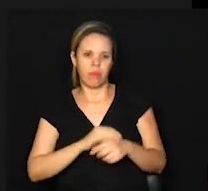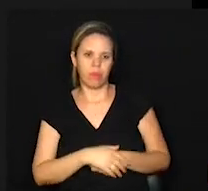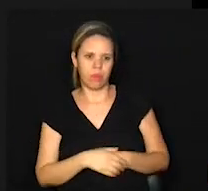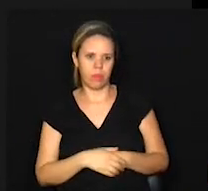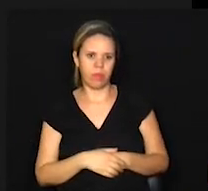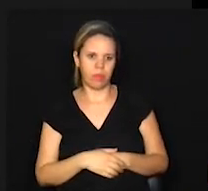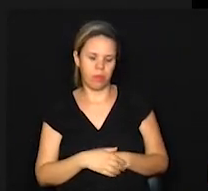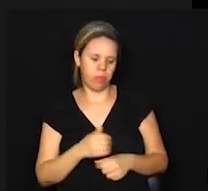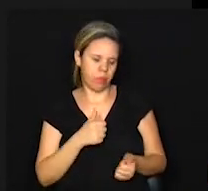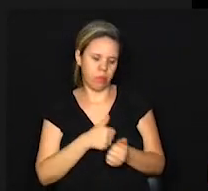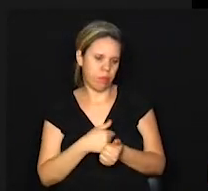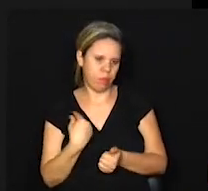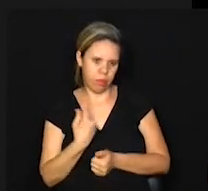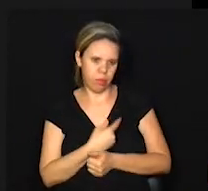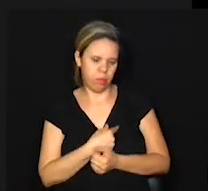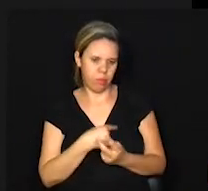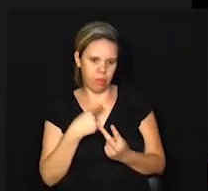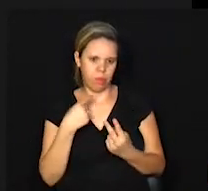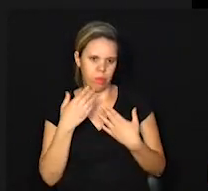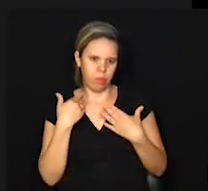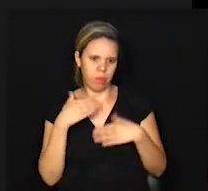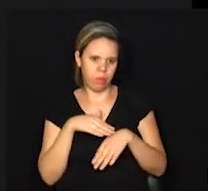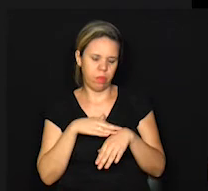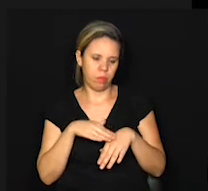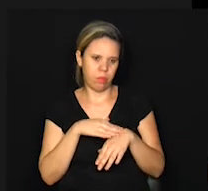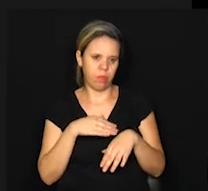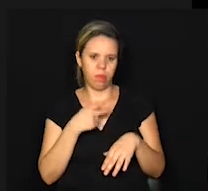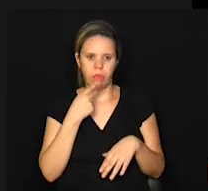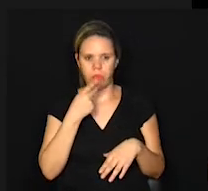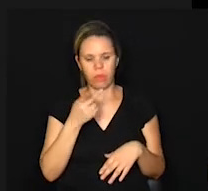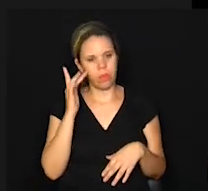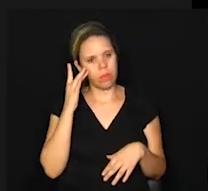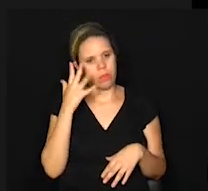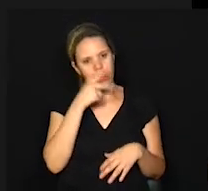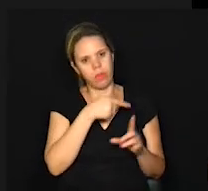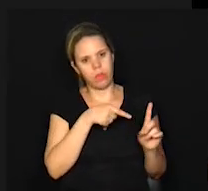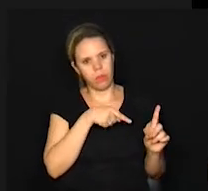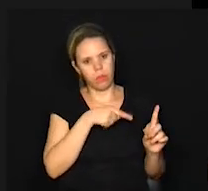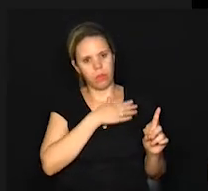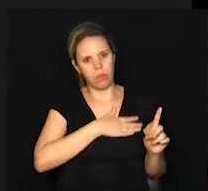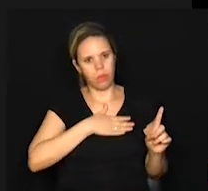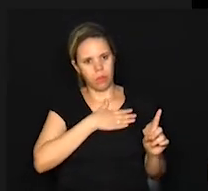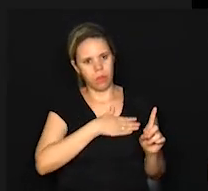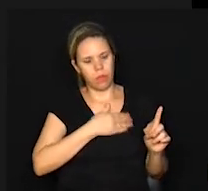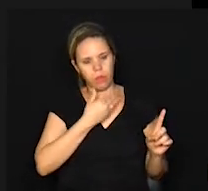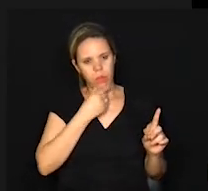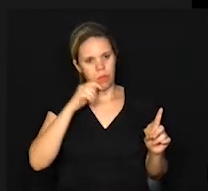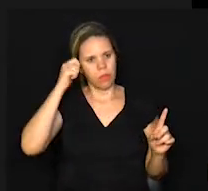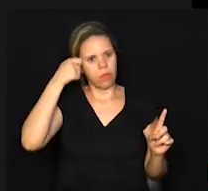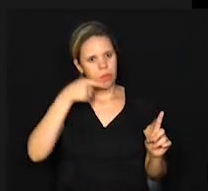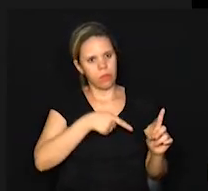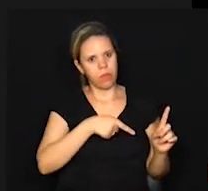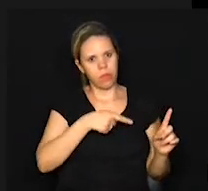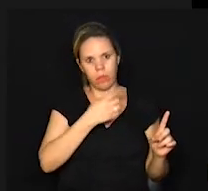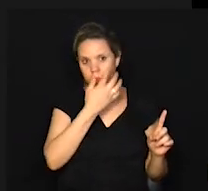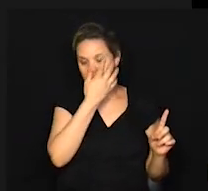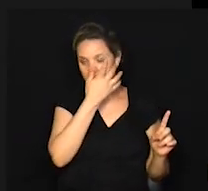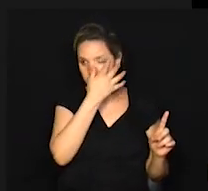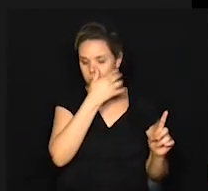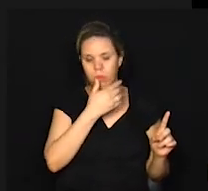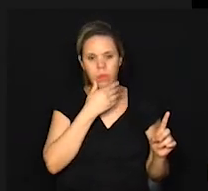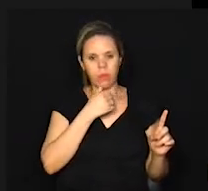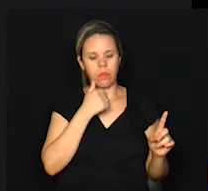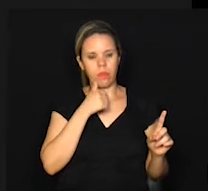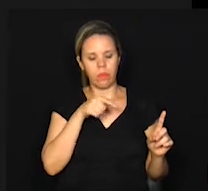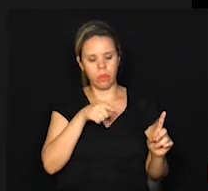pela gente, e eu falei que eu achava ele bonito, porque eu gostava de menino preto, e ela falou que